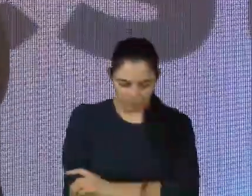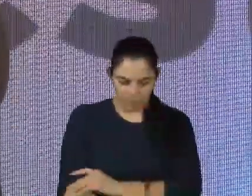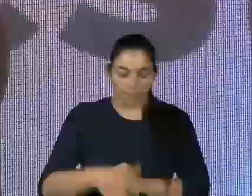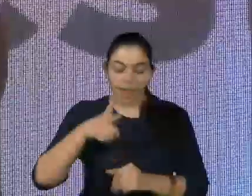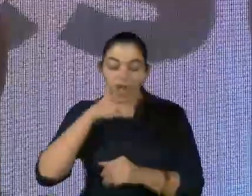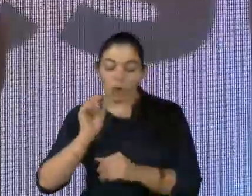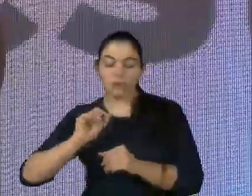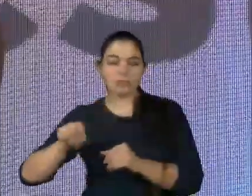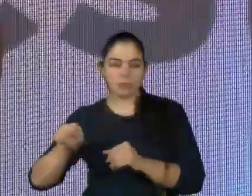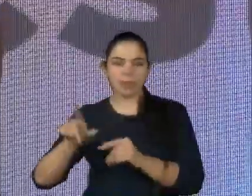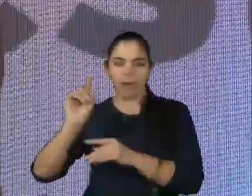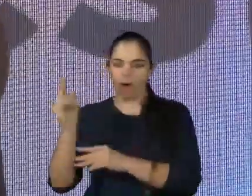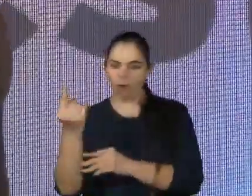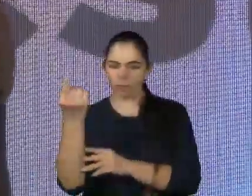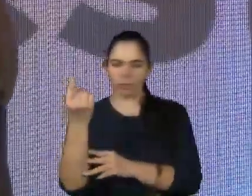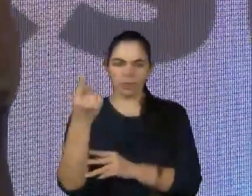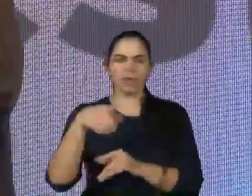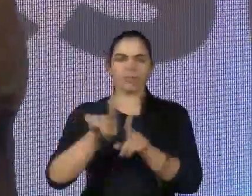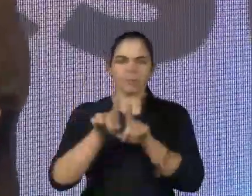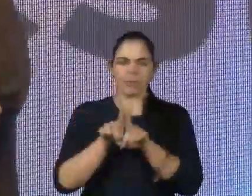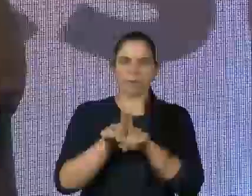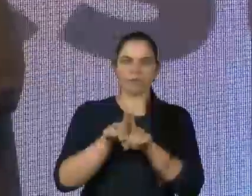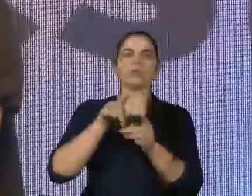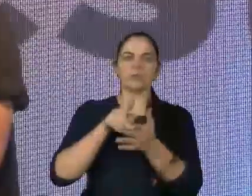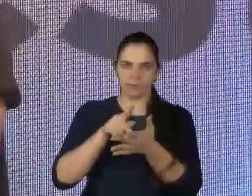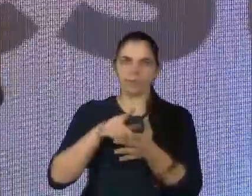ter autonomia também, né?